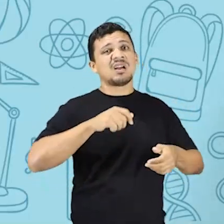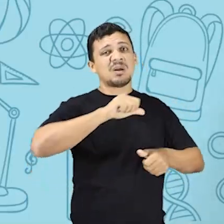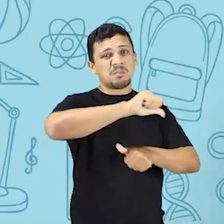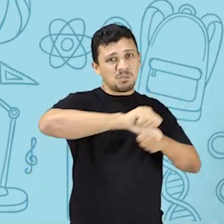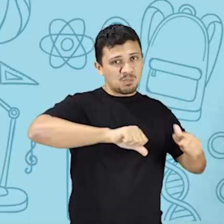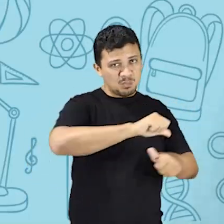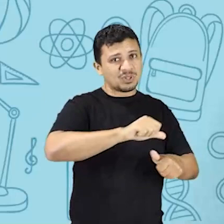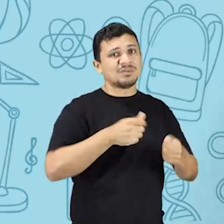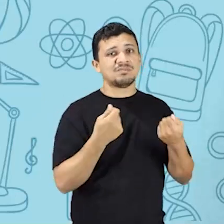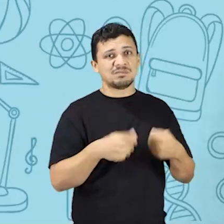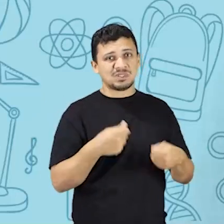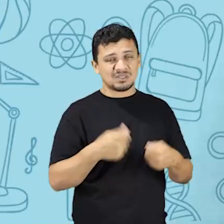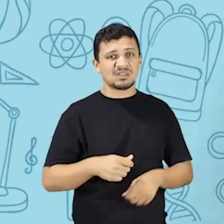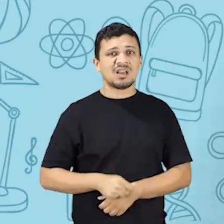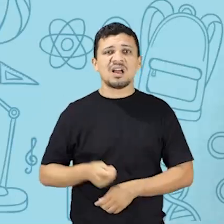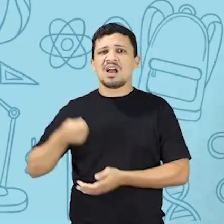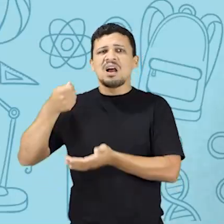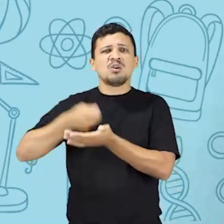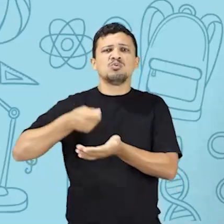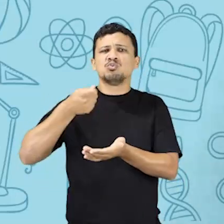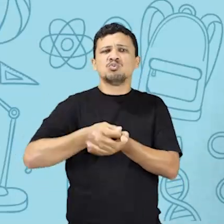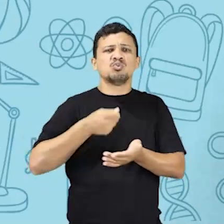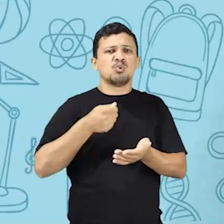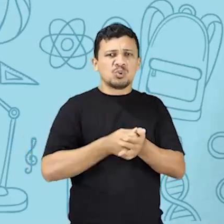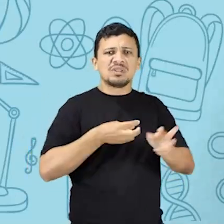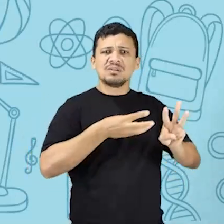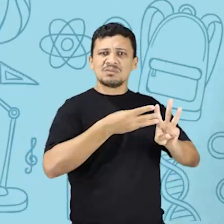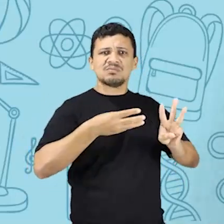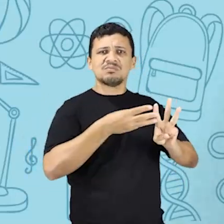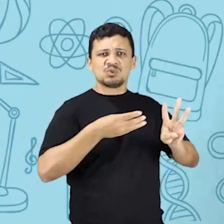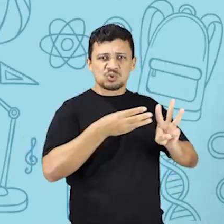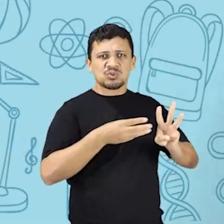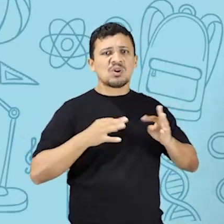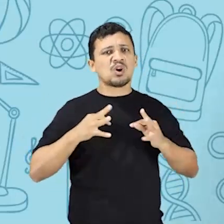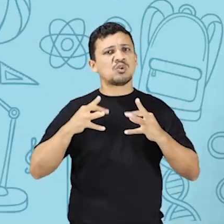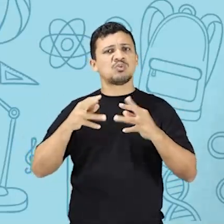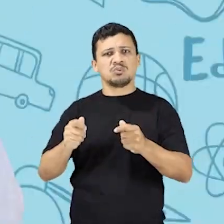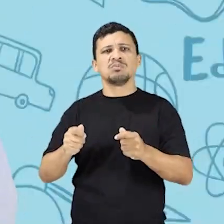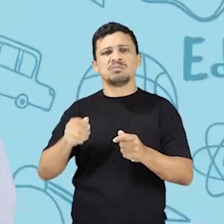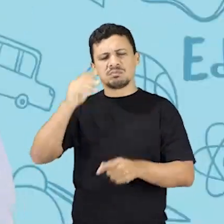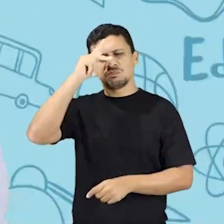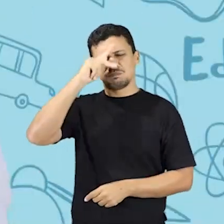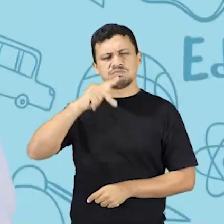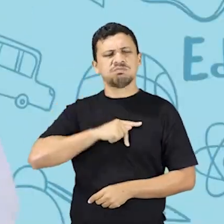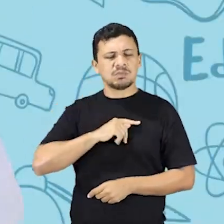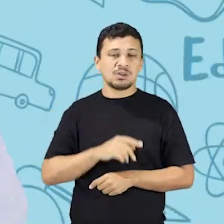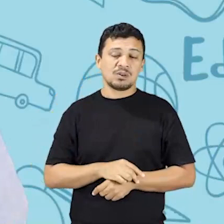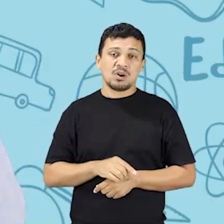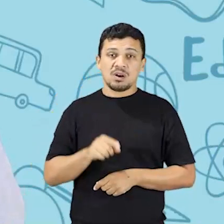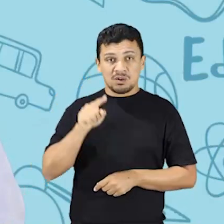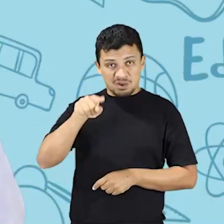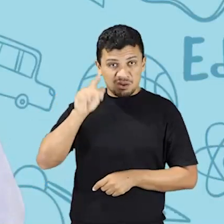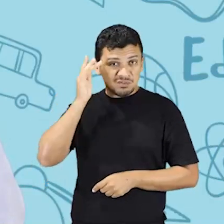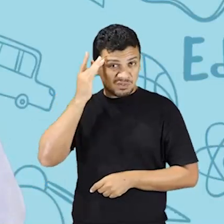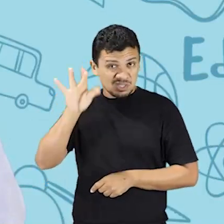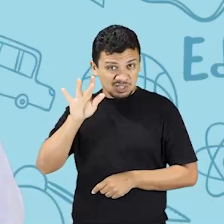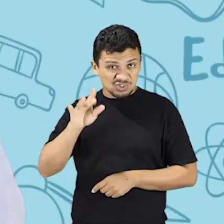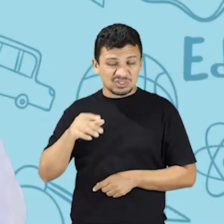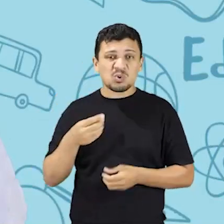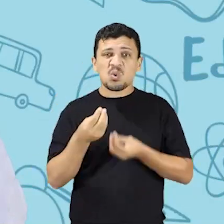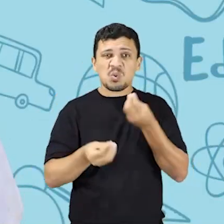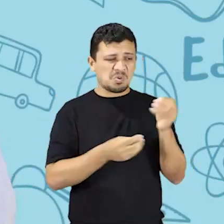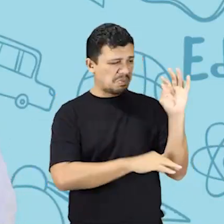mudar. A luta dos povos indígenas é uma luta que é nossa, é uma luta de todos. Ou você acha que esse